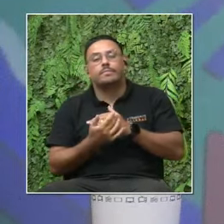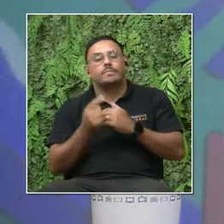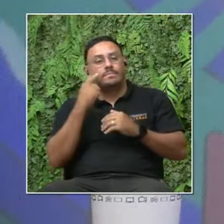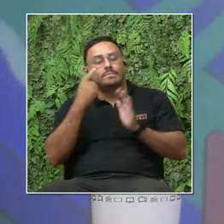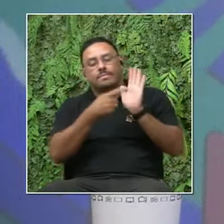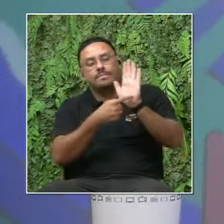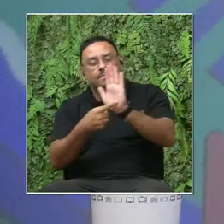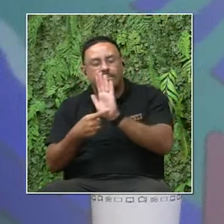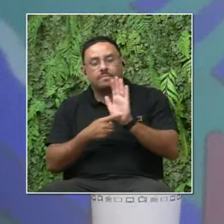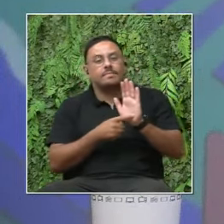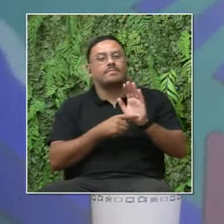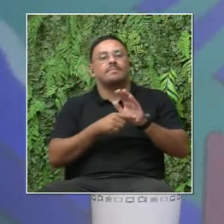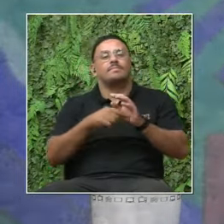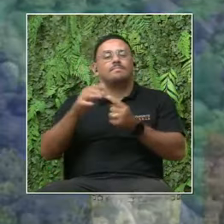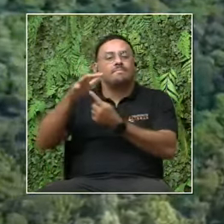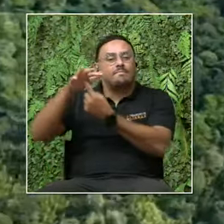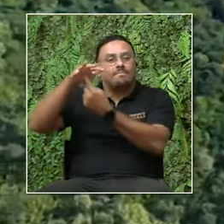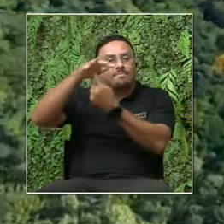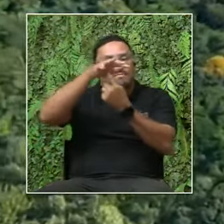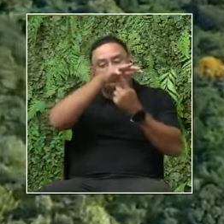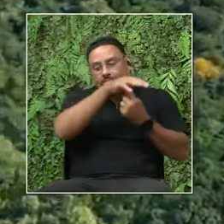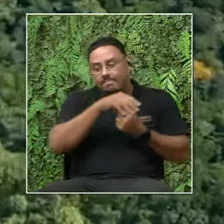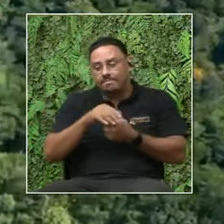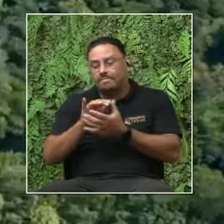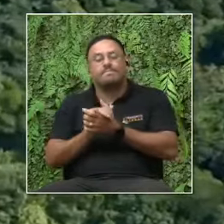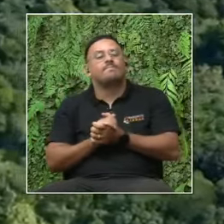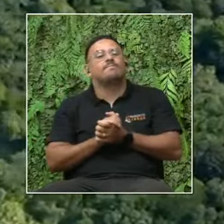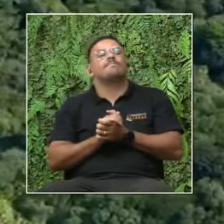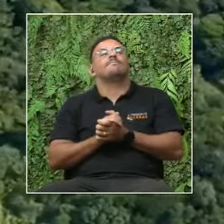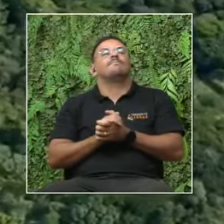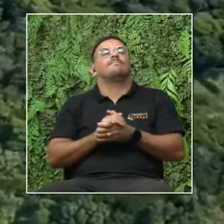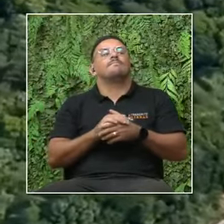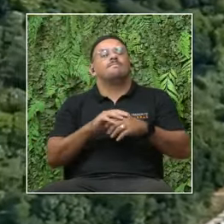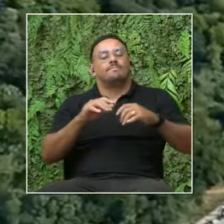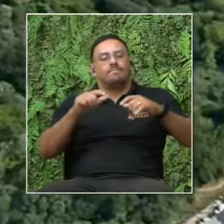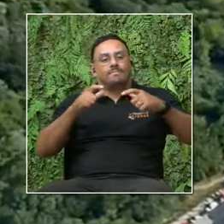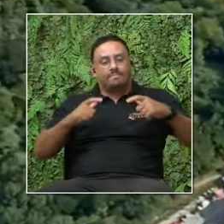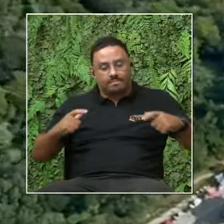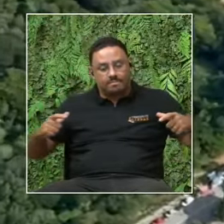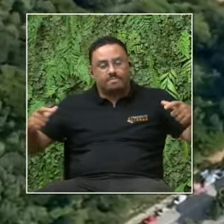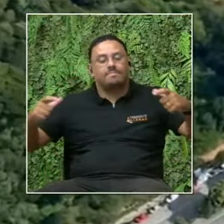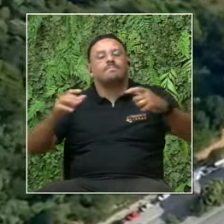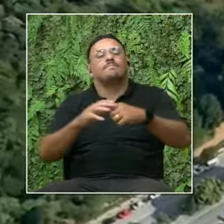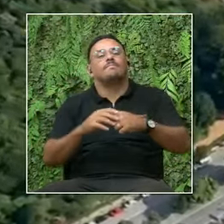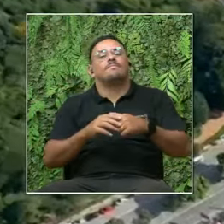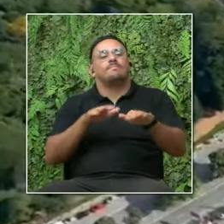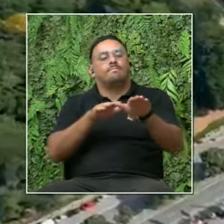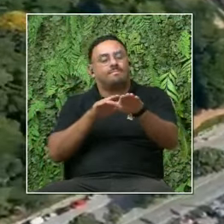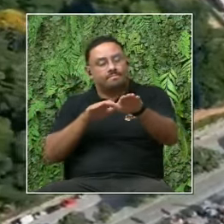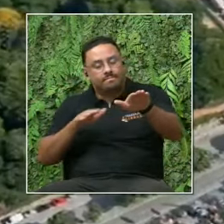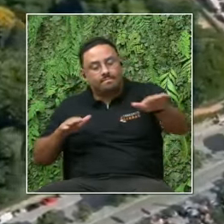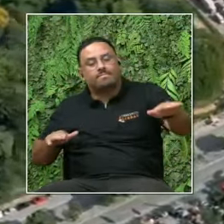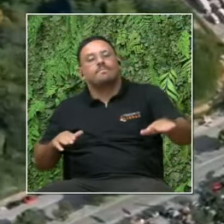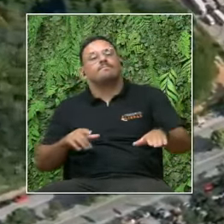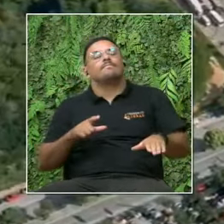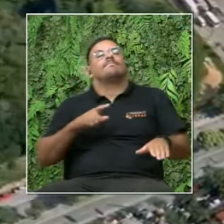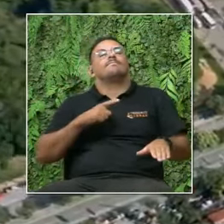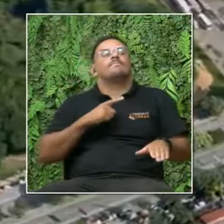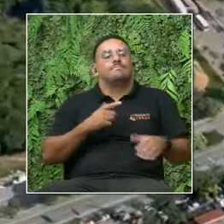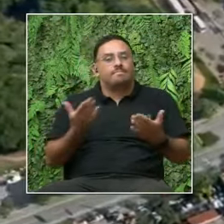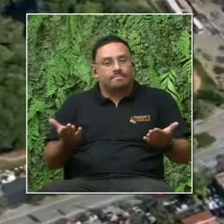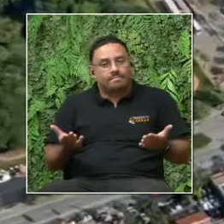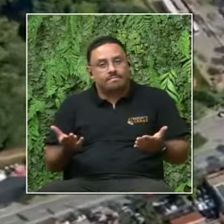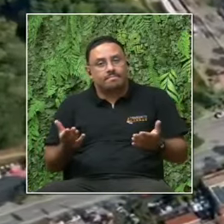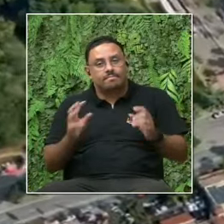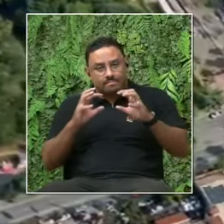legais né imagens aéreas do Mineirão tto da Esplanada ali do trânsito nosso repórter já trouxe notícias parece que a coisa vai se acalmando